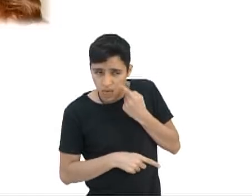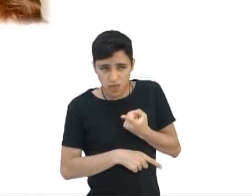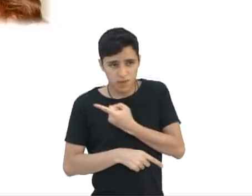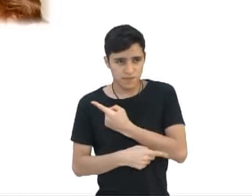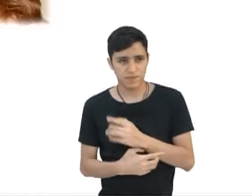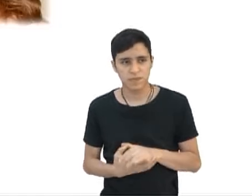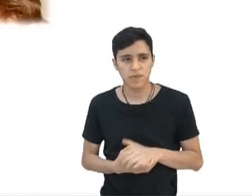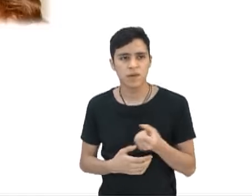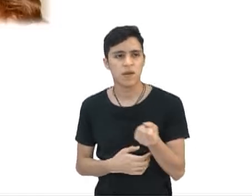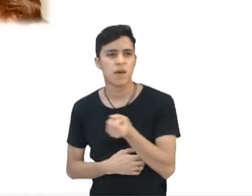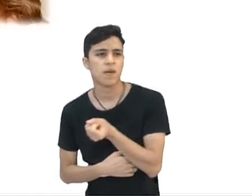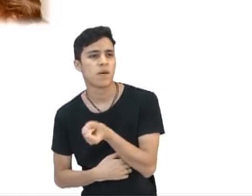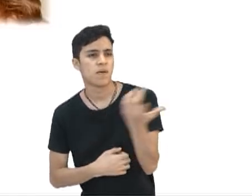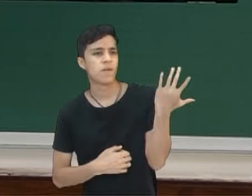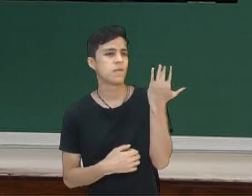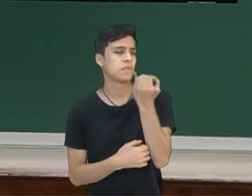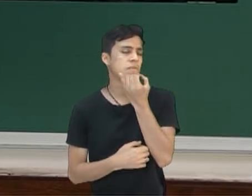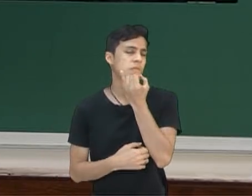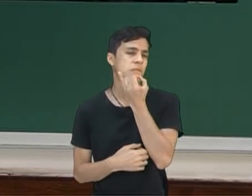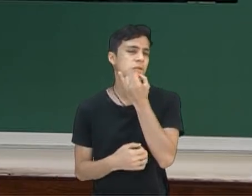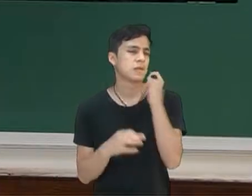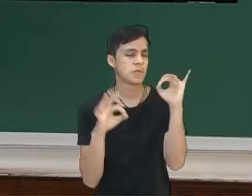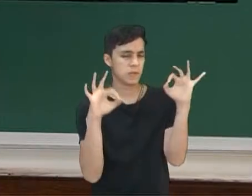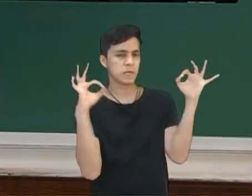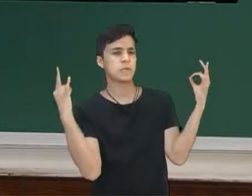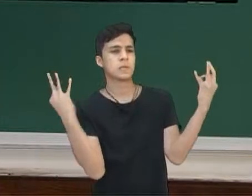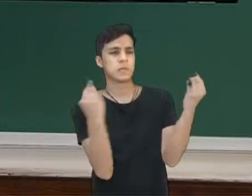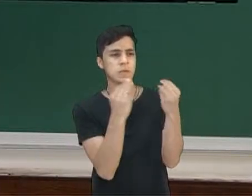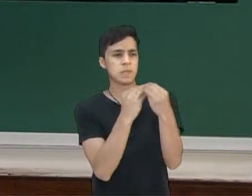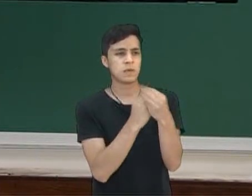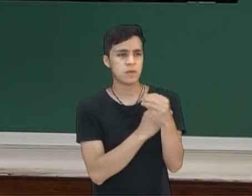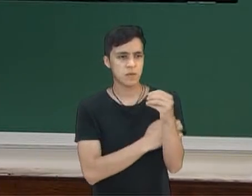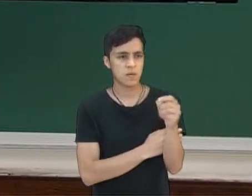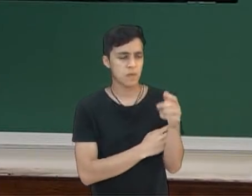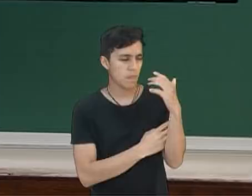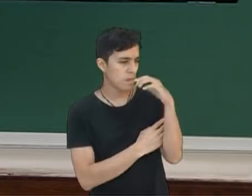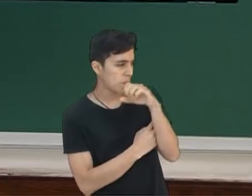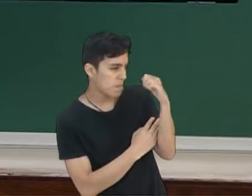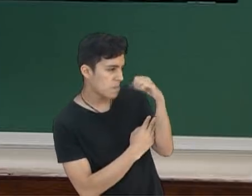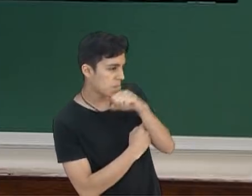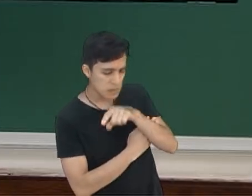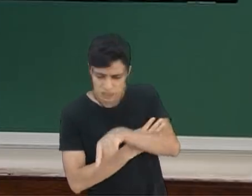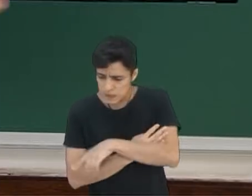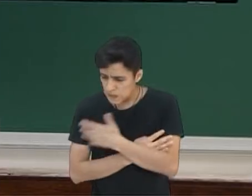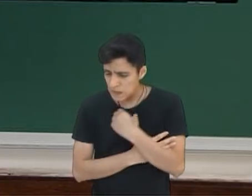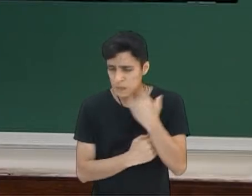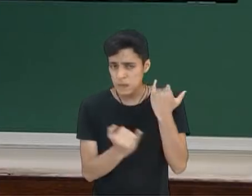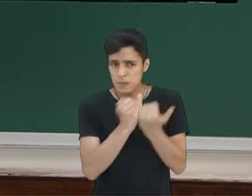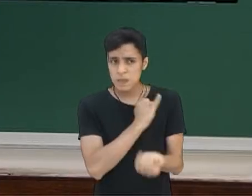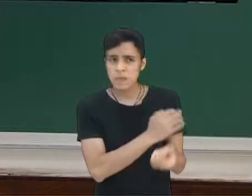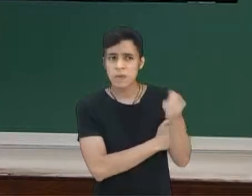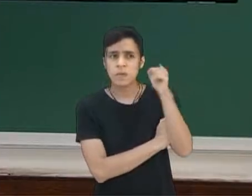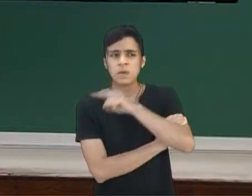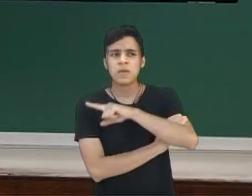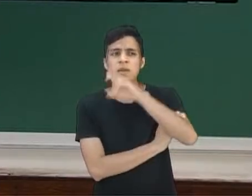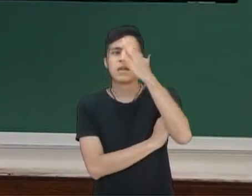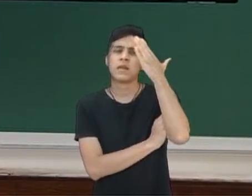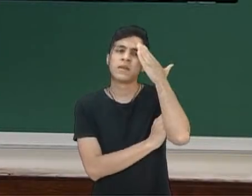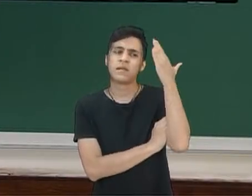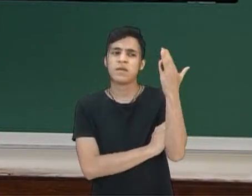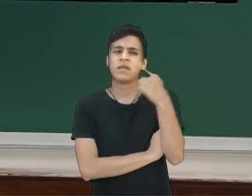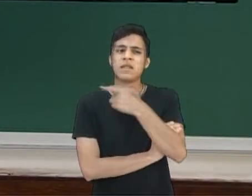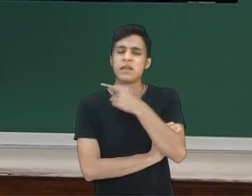temos alguns exemplos, né? Uma família em que os filhos são bem parecidos com os pais. Aqui temos um caso famoso, né?